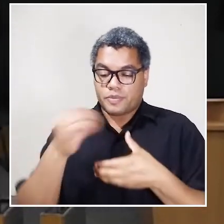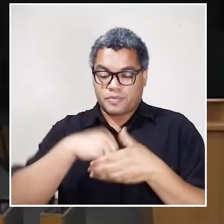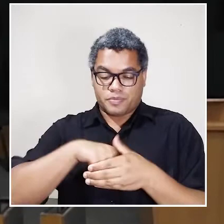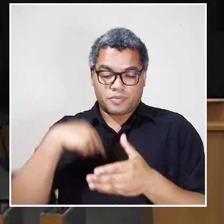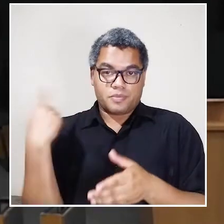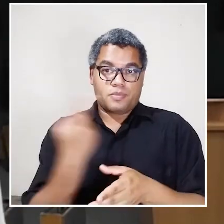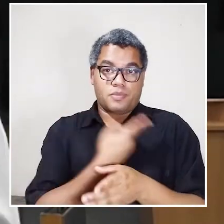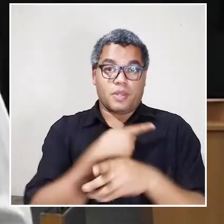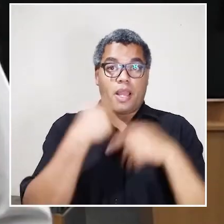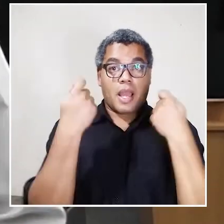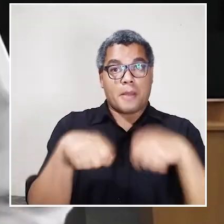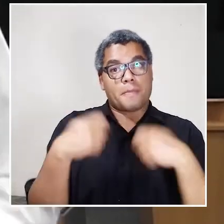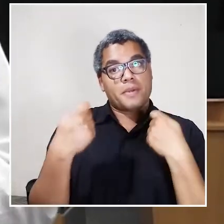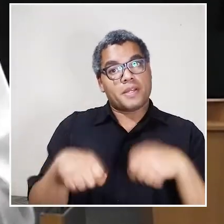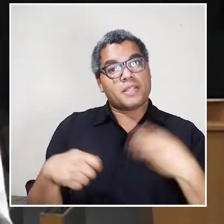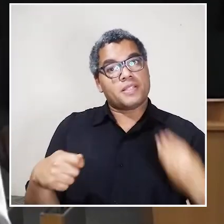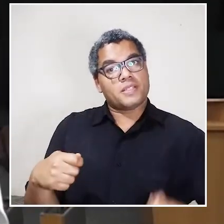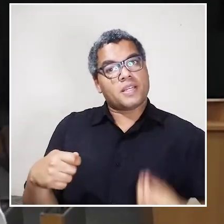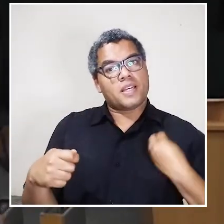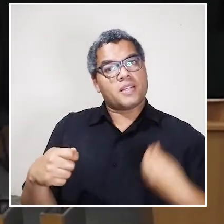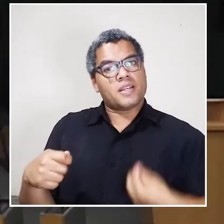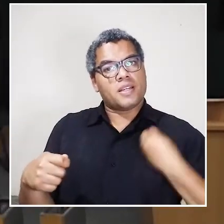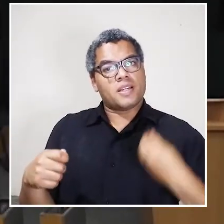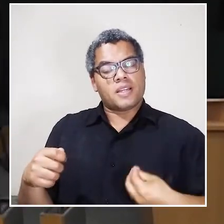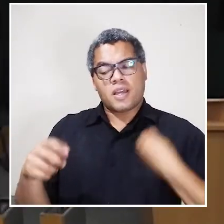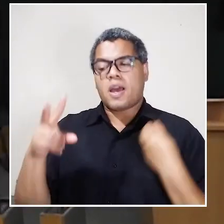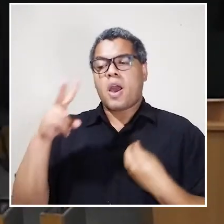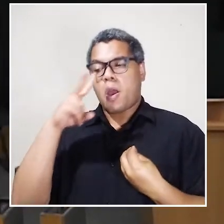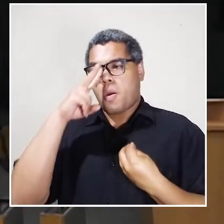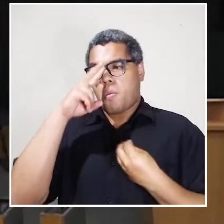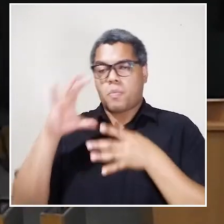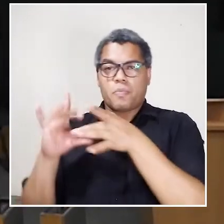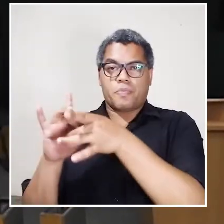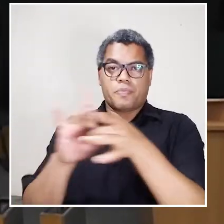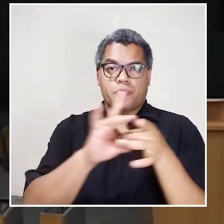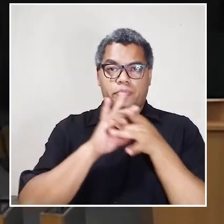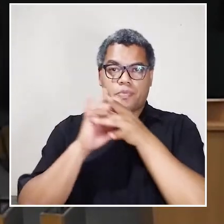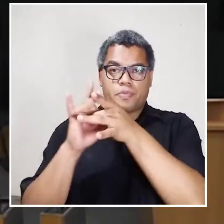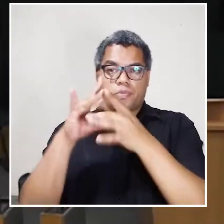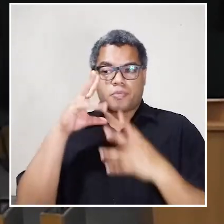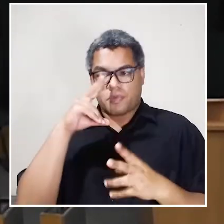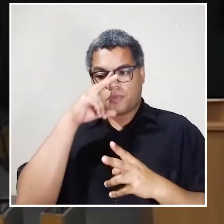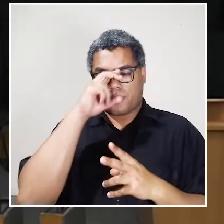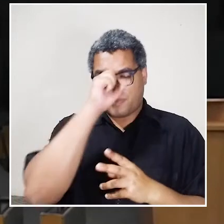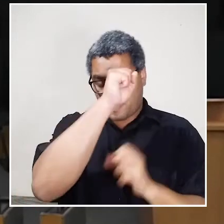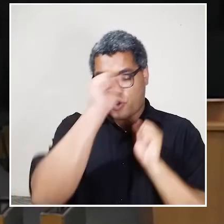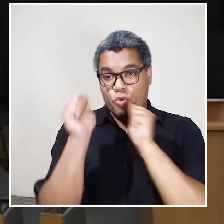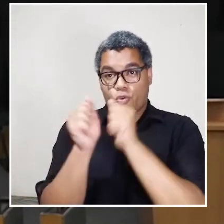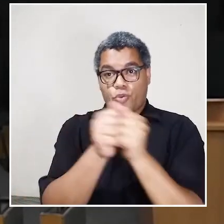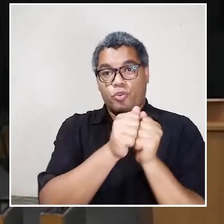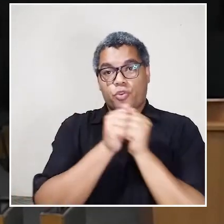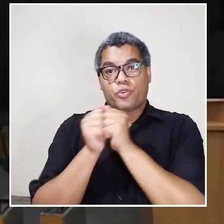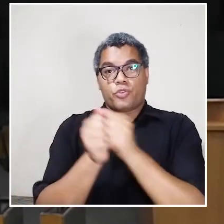é preciso viver intensa comunhão com o povo do Senhor.